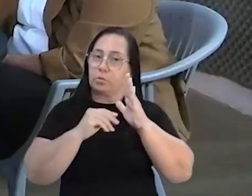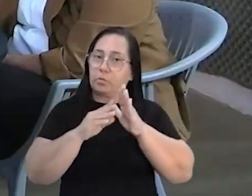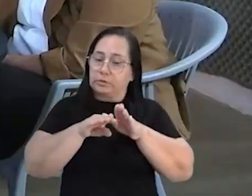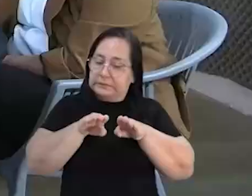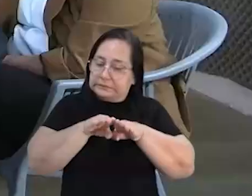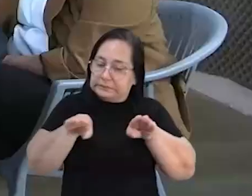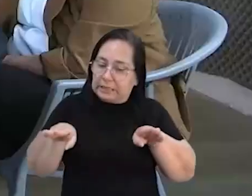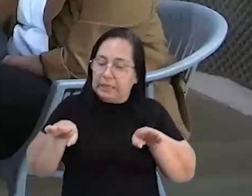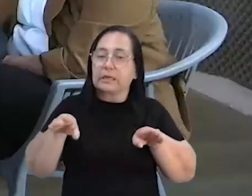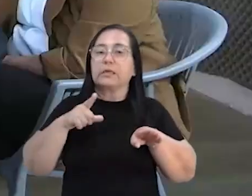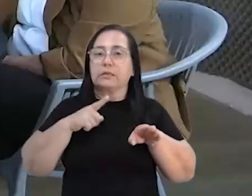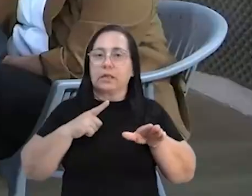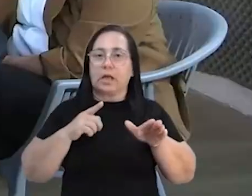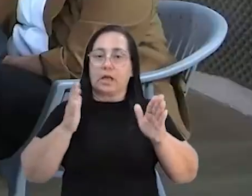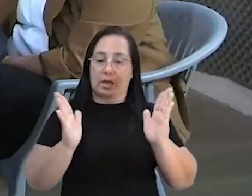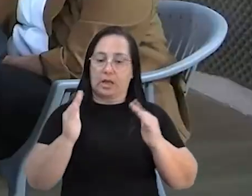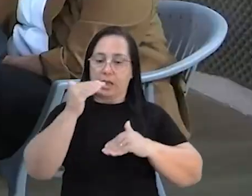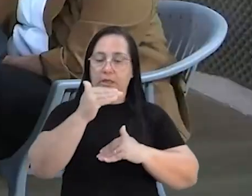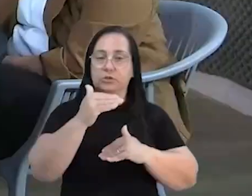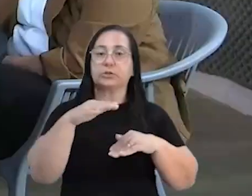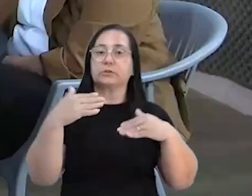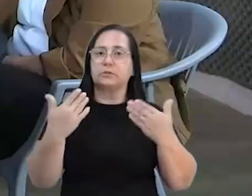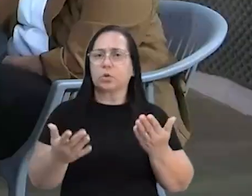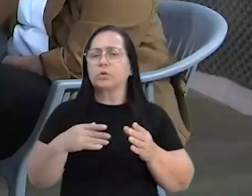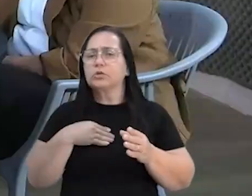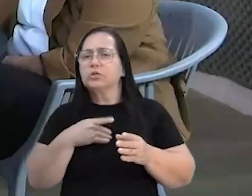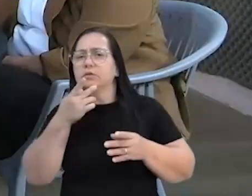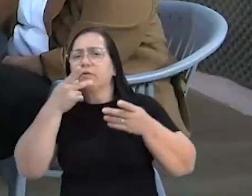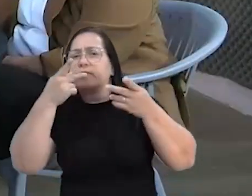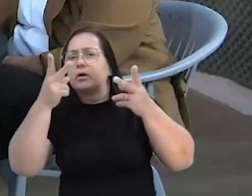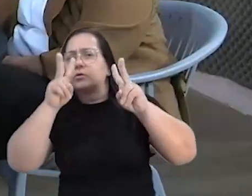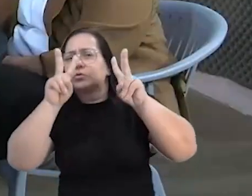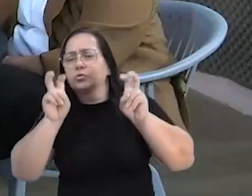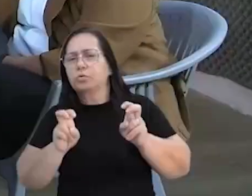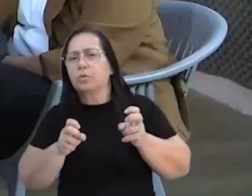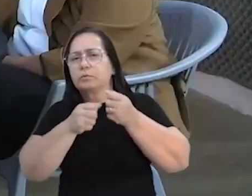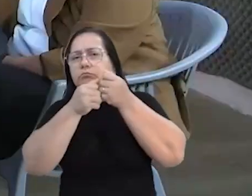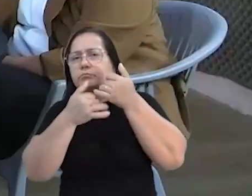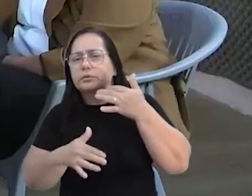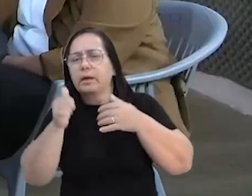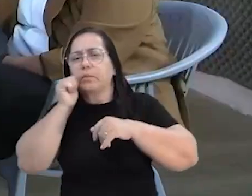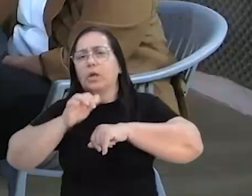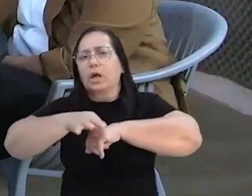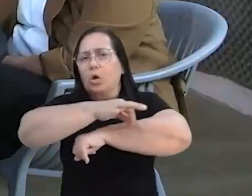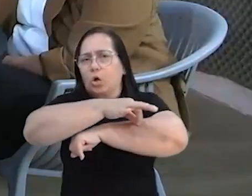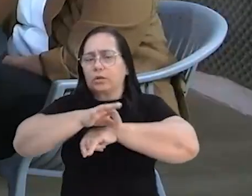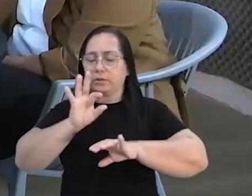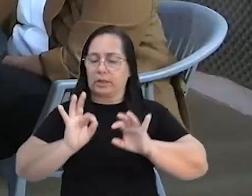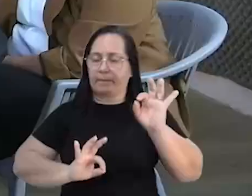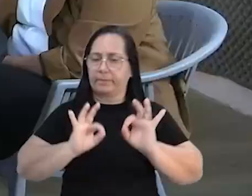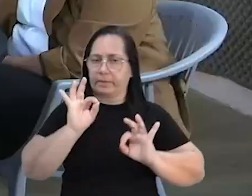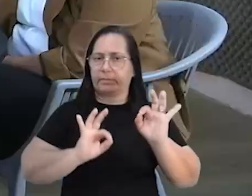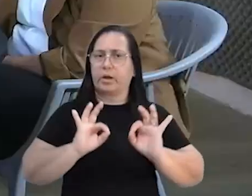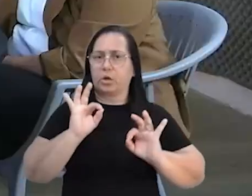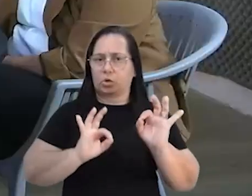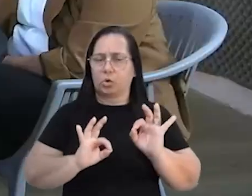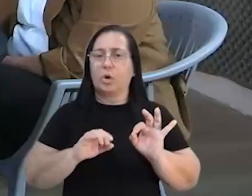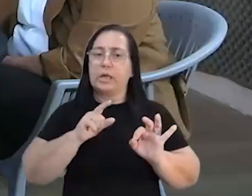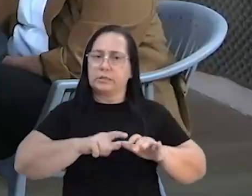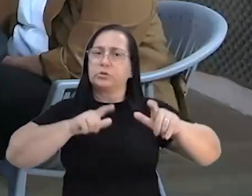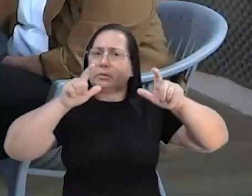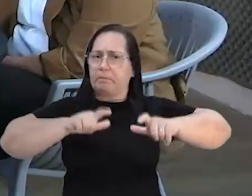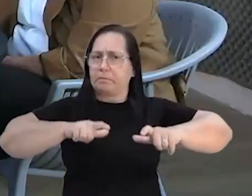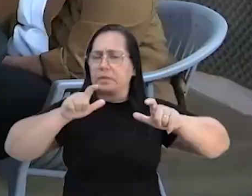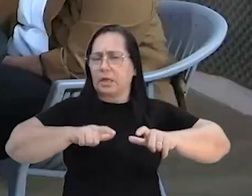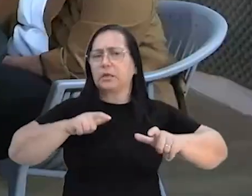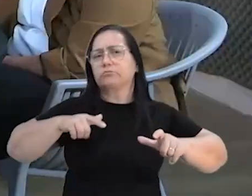na embalagem. O que a gente está comentando é que a arquiteta que preparou esse ambiente, espaço,